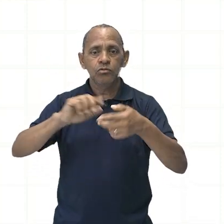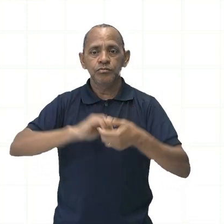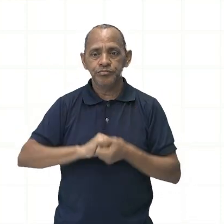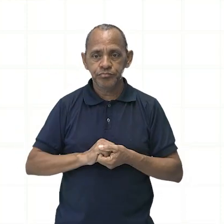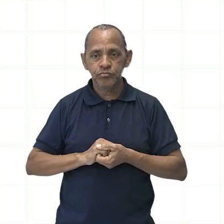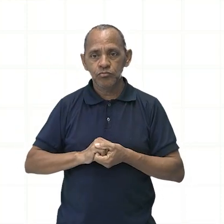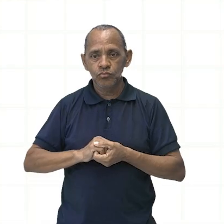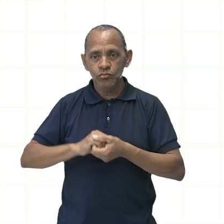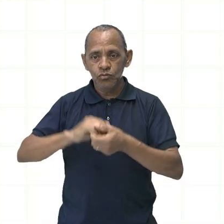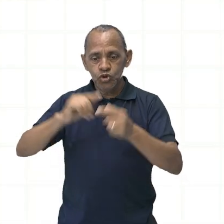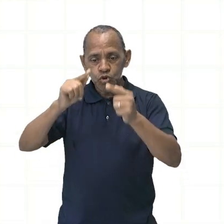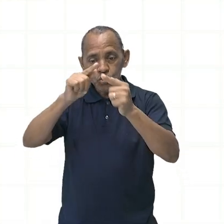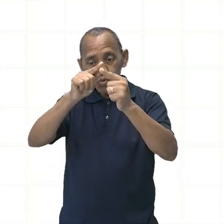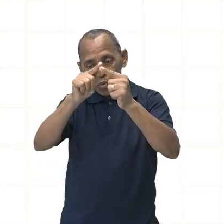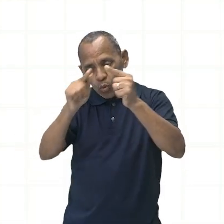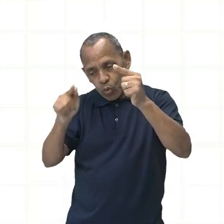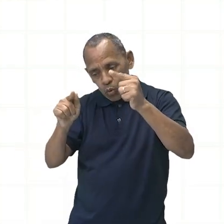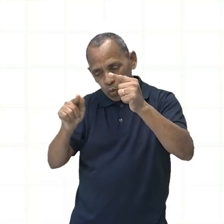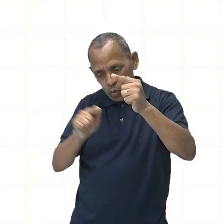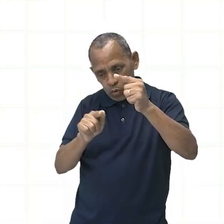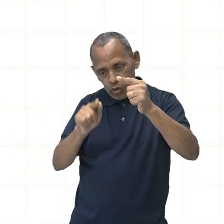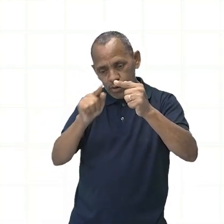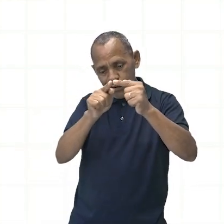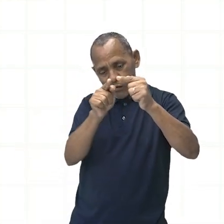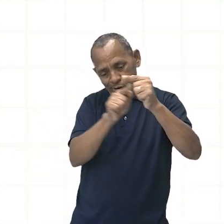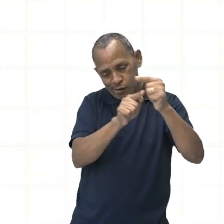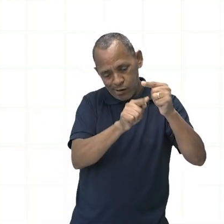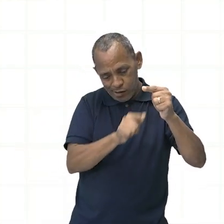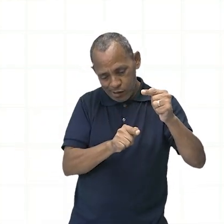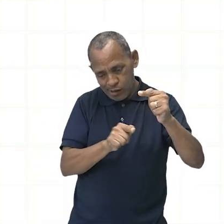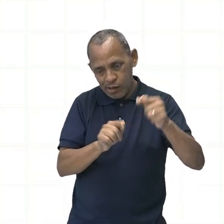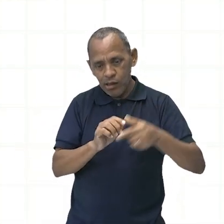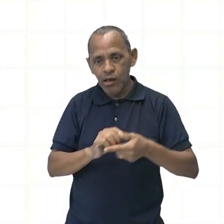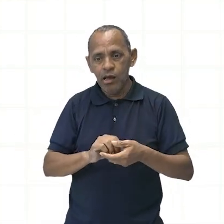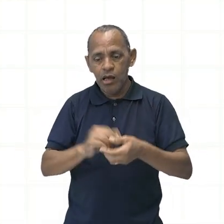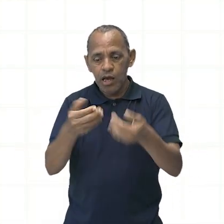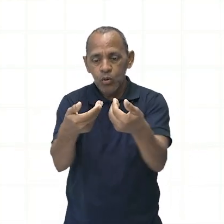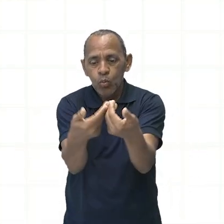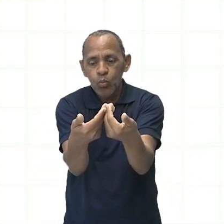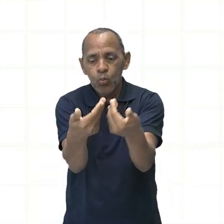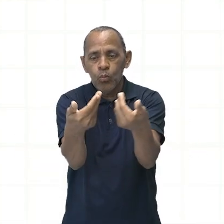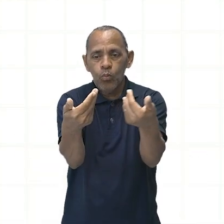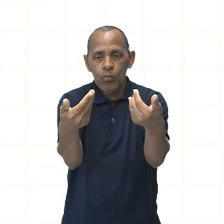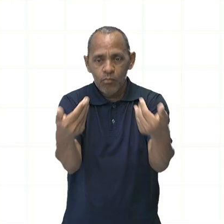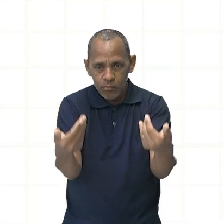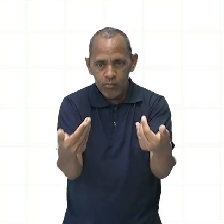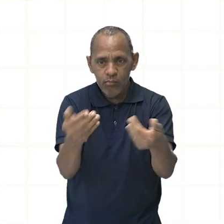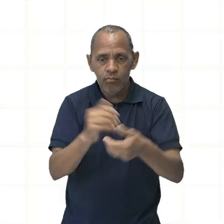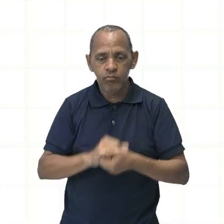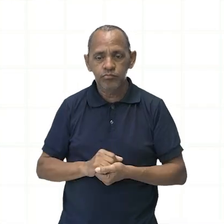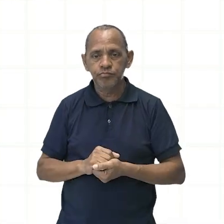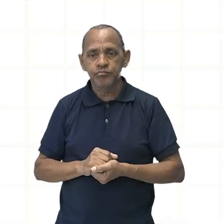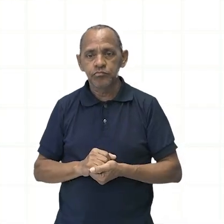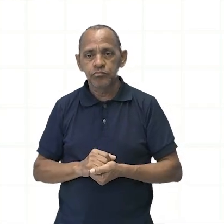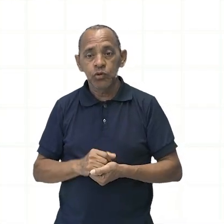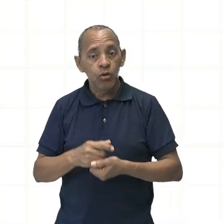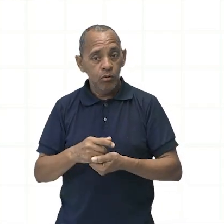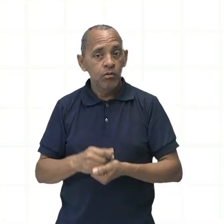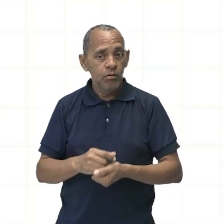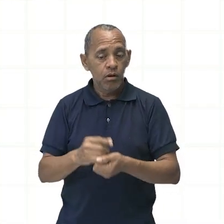fuso. Eles vão encurtar, cada um puxando uma cromátide irmã para um polo da célula, fazendo assim